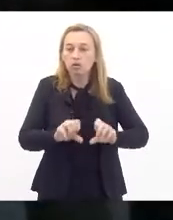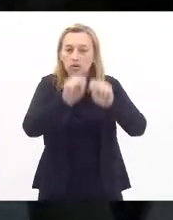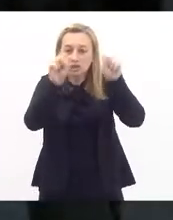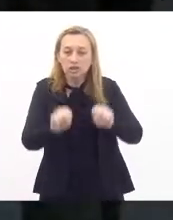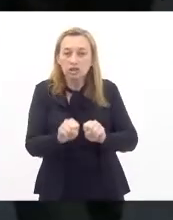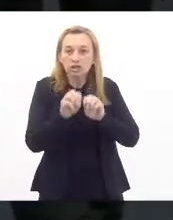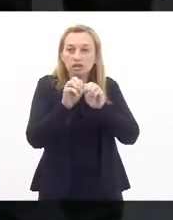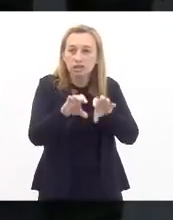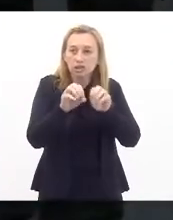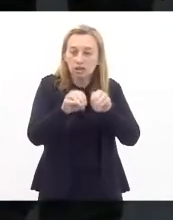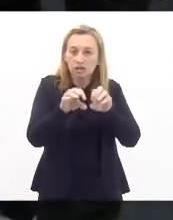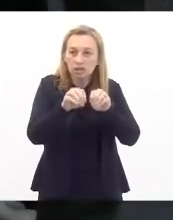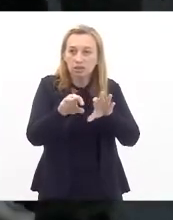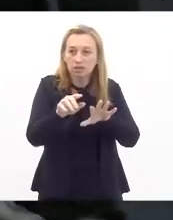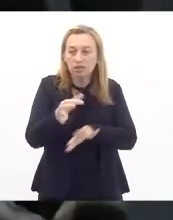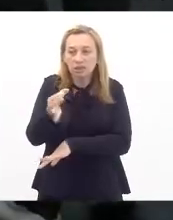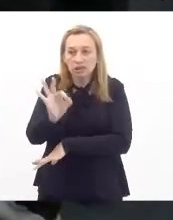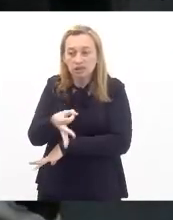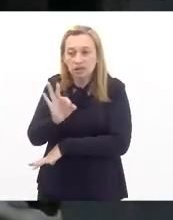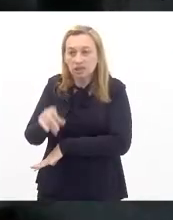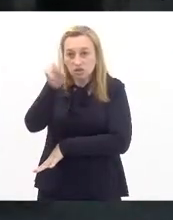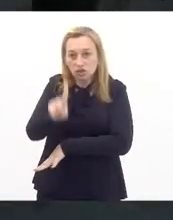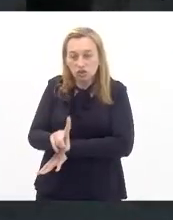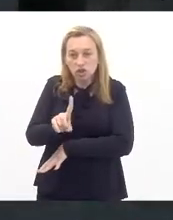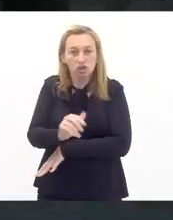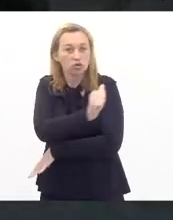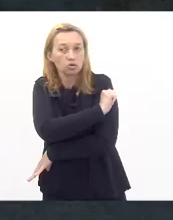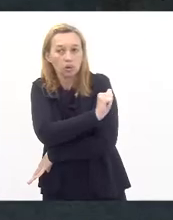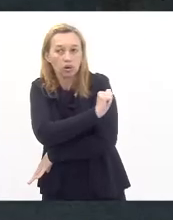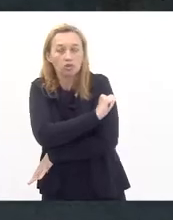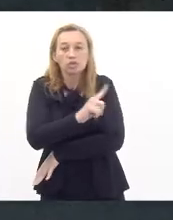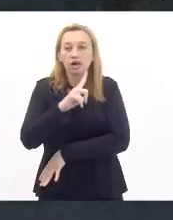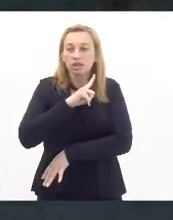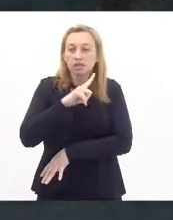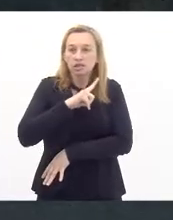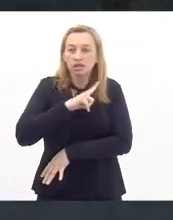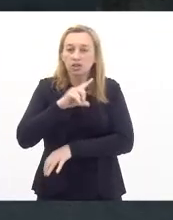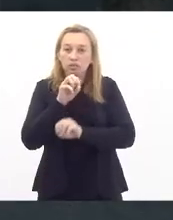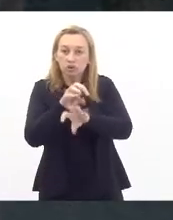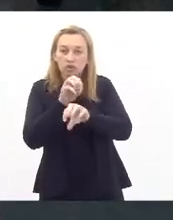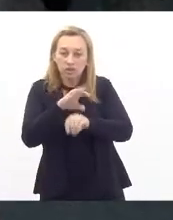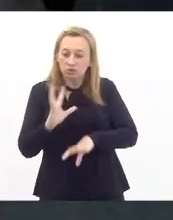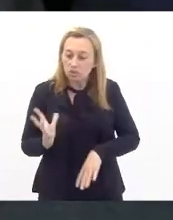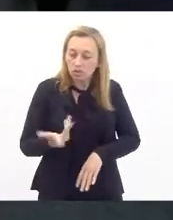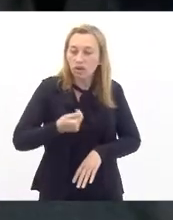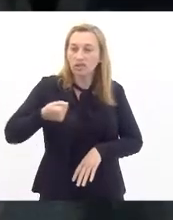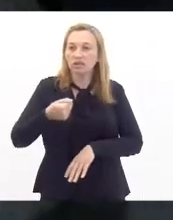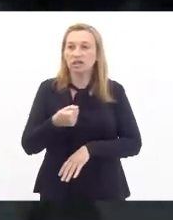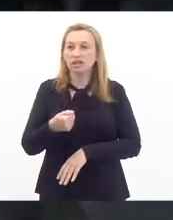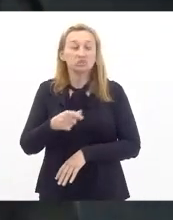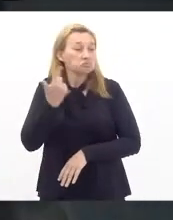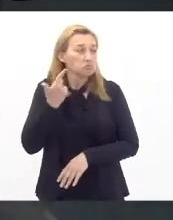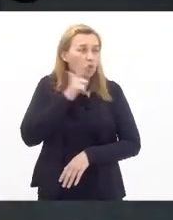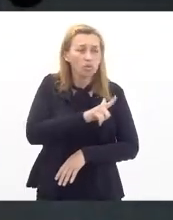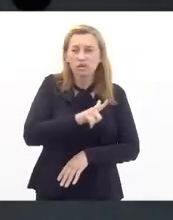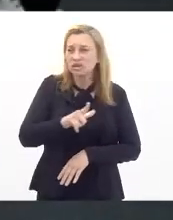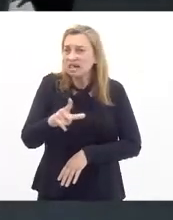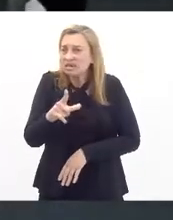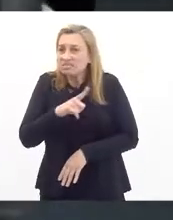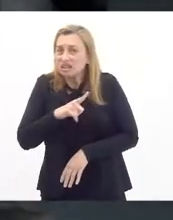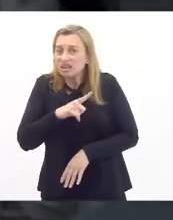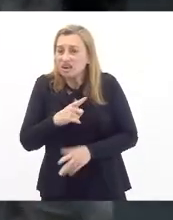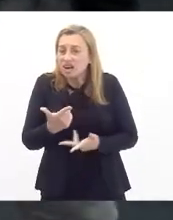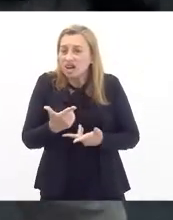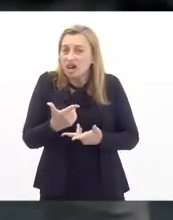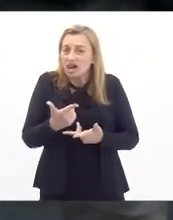estadual de ensino para garantir o direito dos estudantes a ter uma educação de qualidade a gente não consegue ter Educação